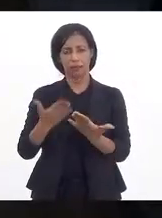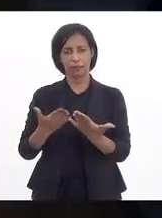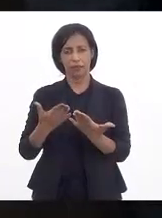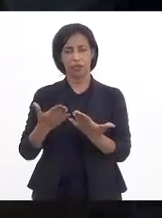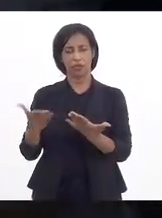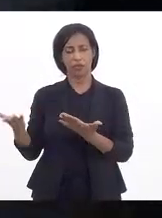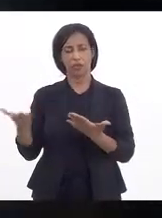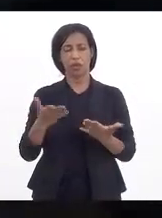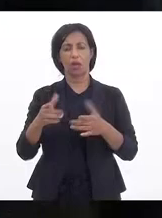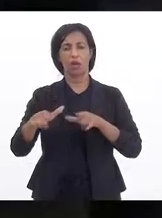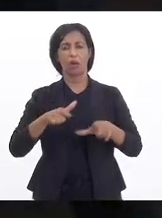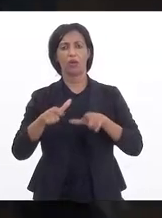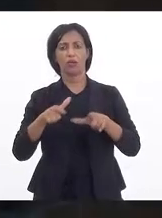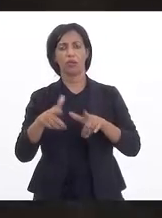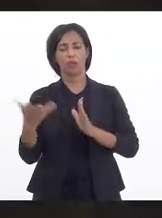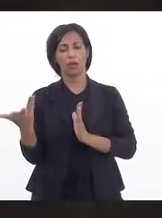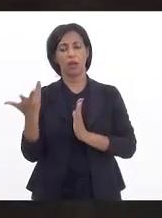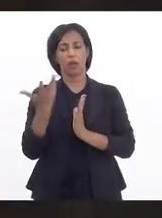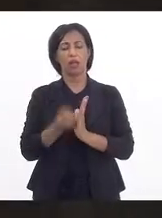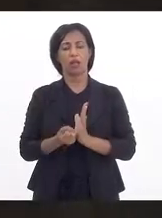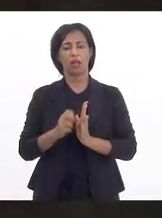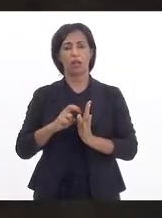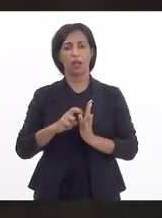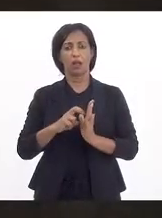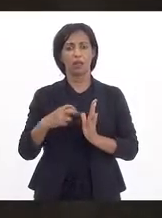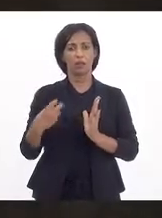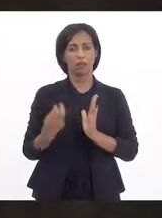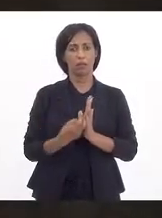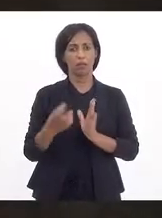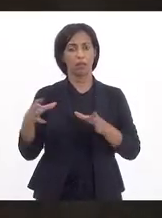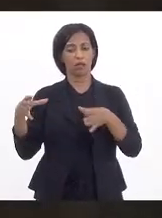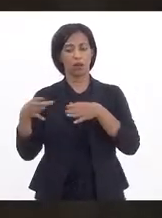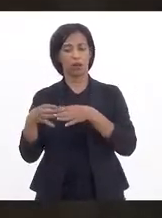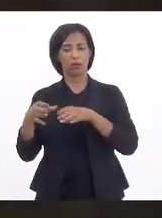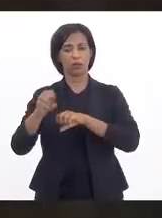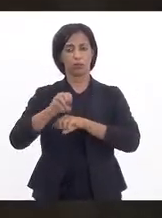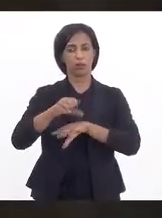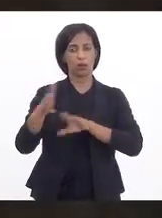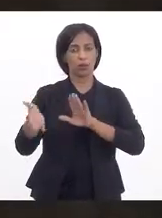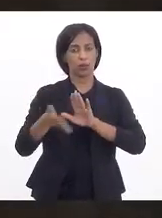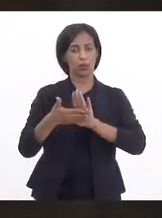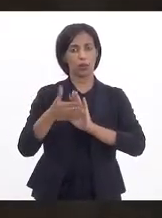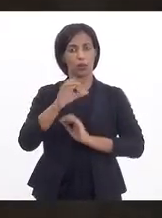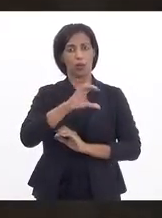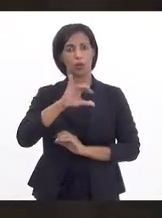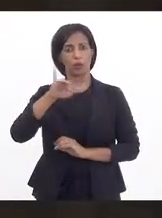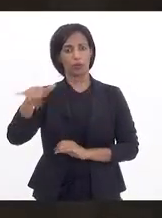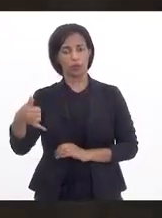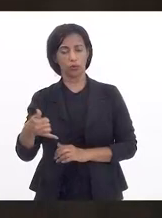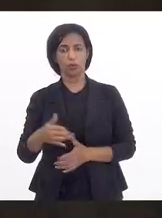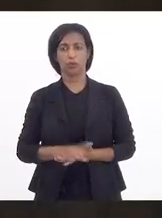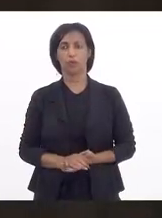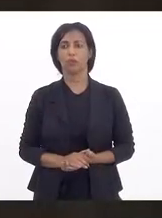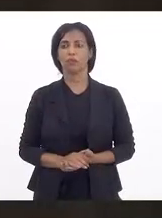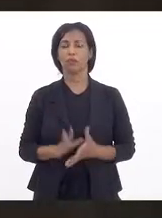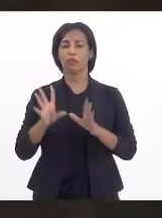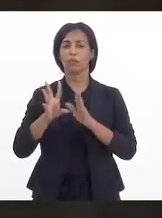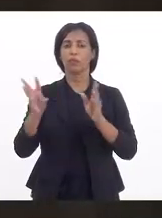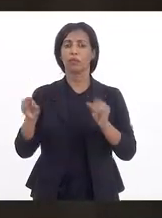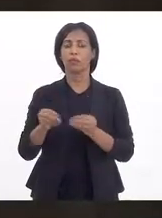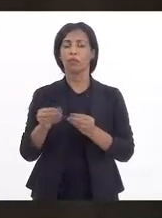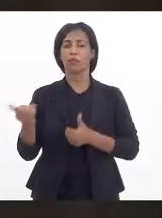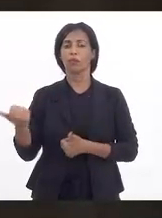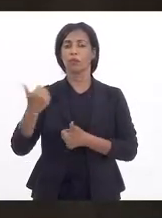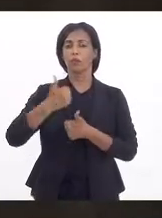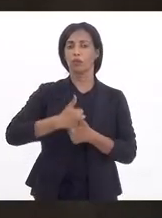trabalho a ordem aqui ela colher as emendas da comissão de Educação no parecer da comissão de concessão de Justiça É concluir